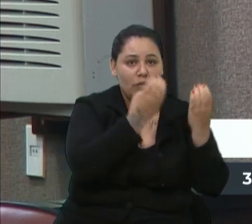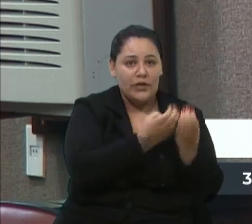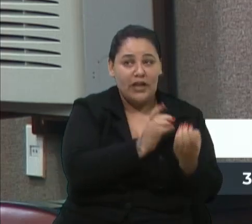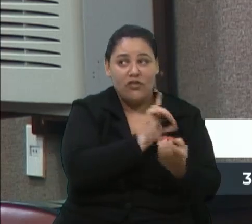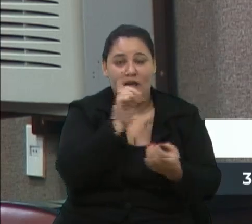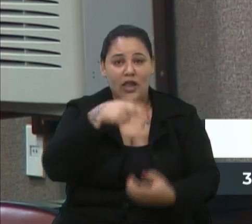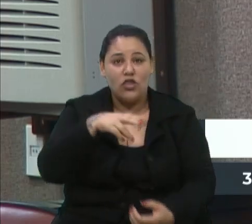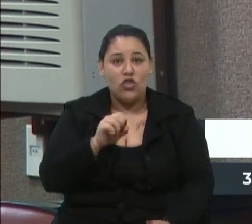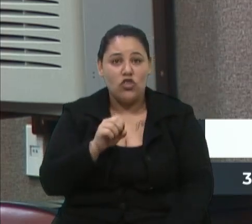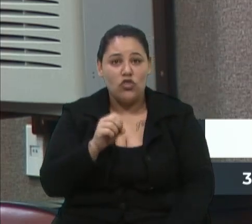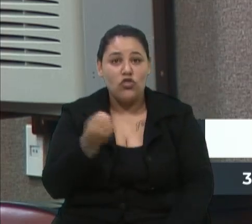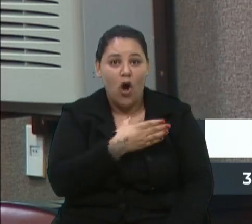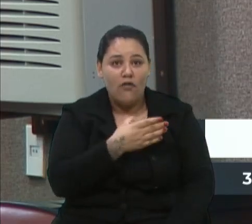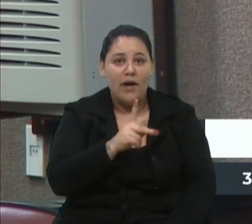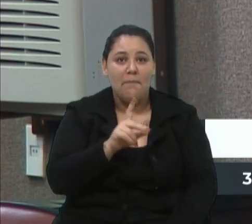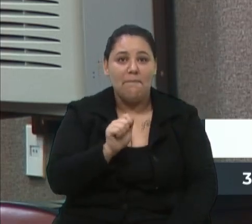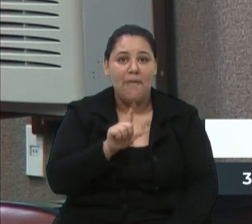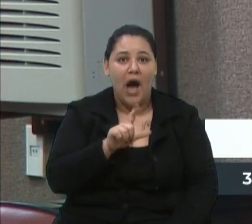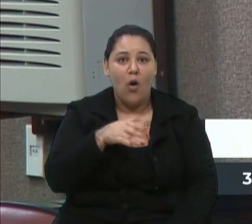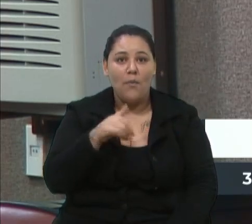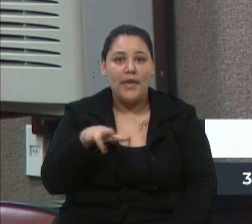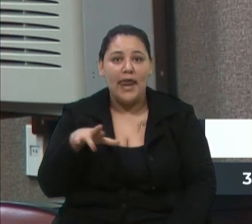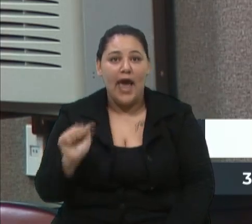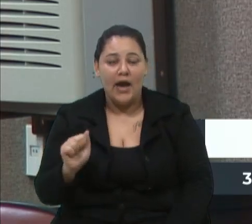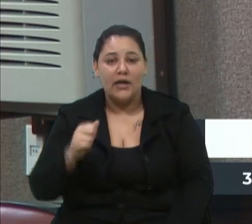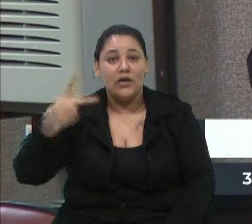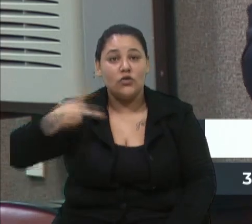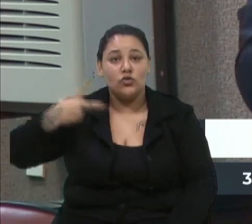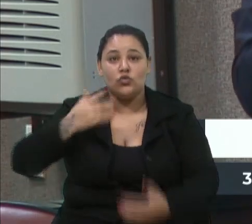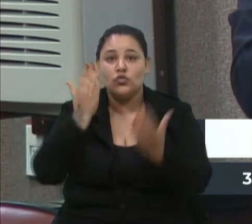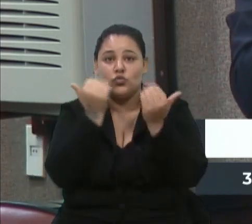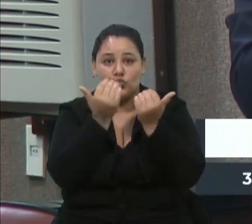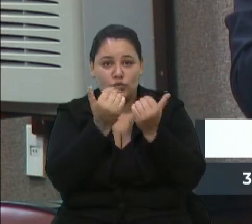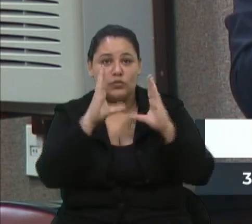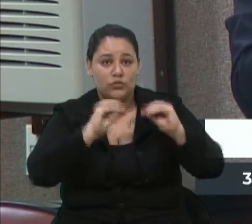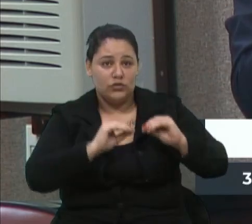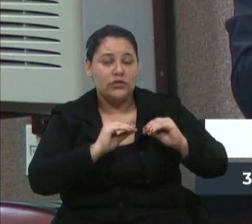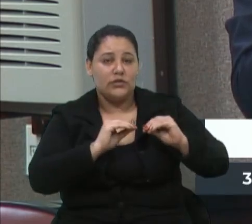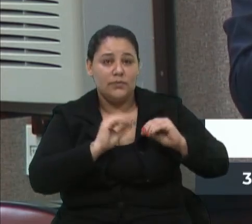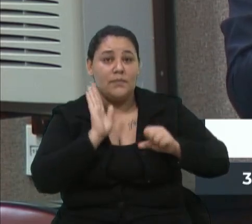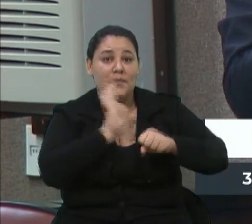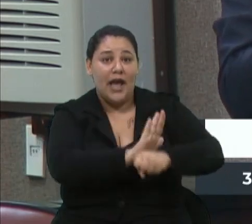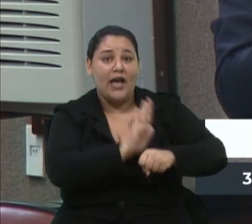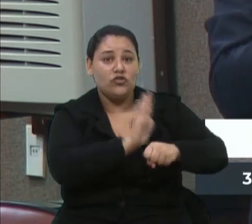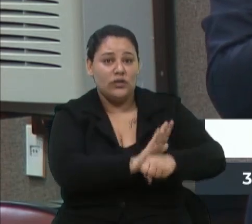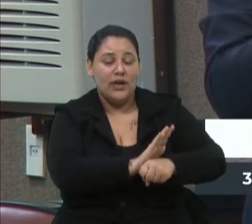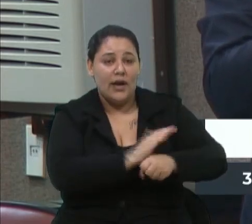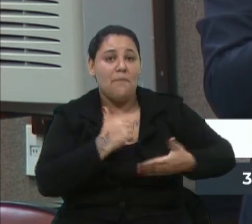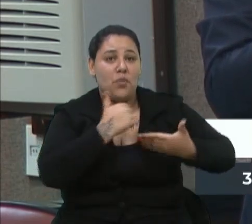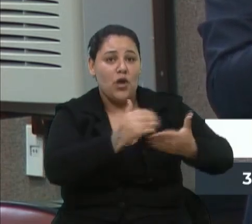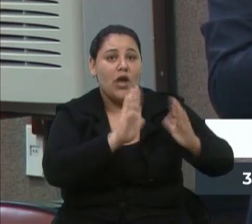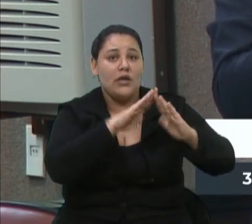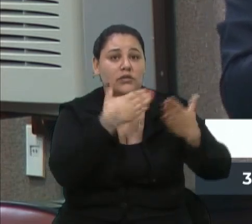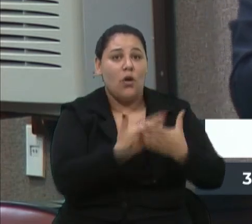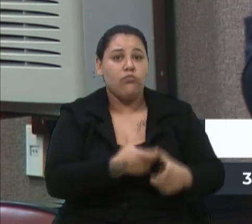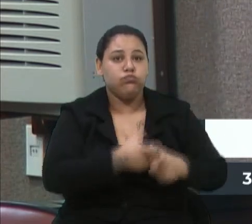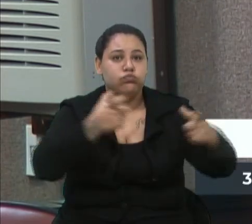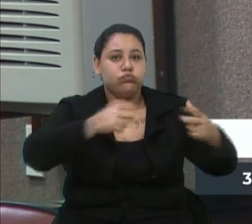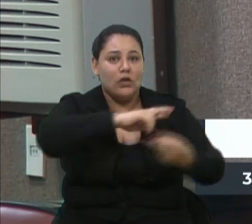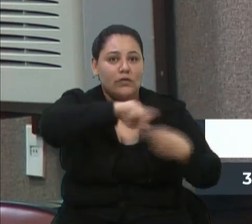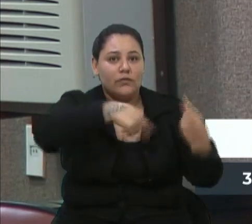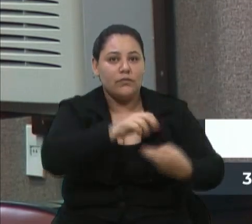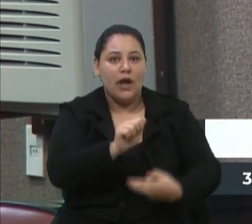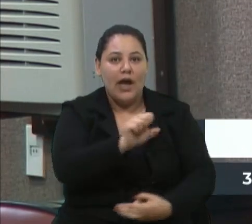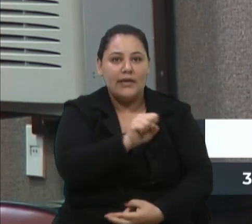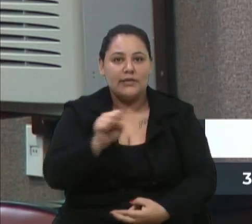Palmira. Então, convidamos toda a comunidade ao segundo jantar beneficente em prol da ampliação da Escola Assis